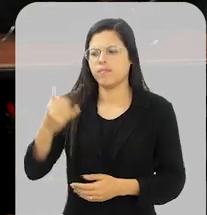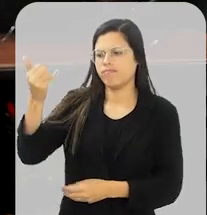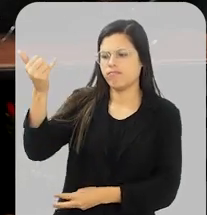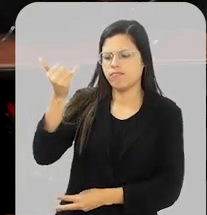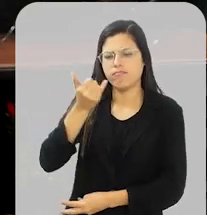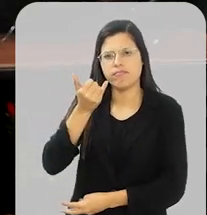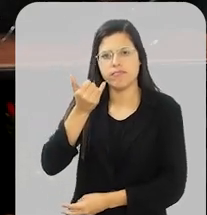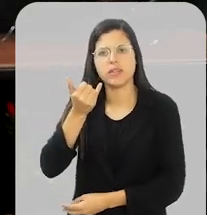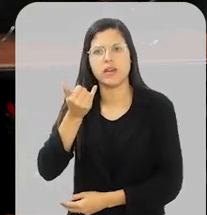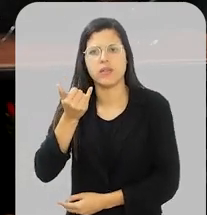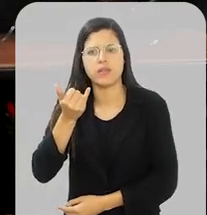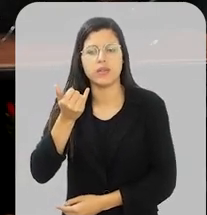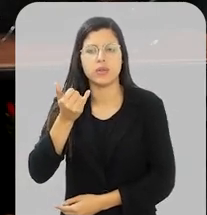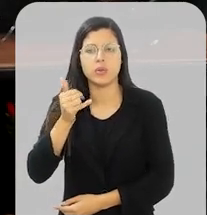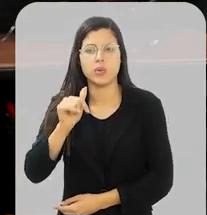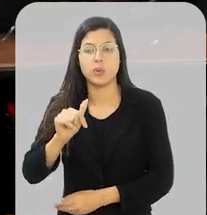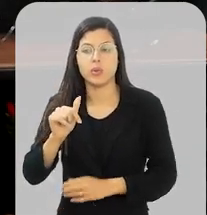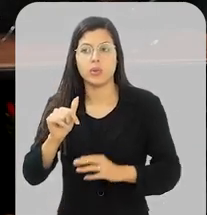essa mensagem,